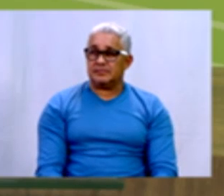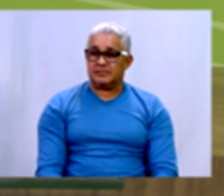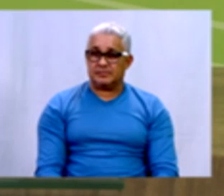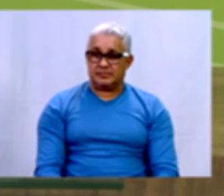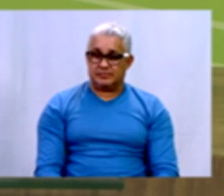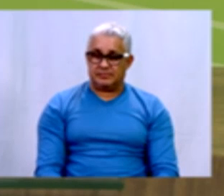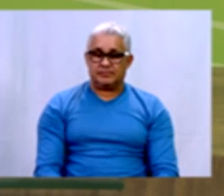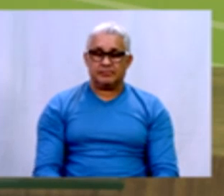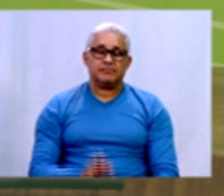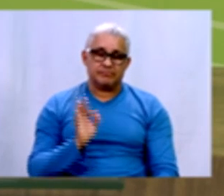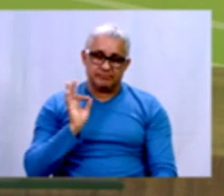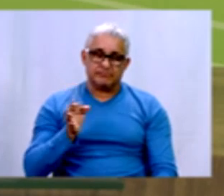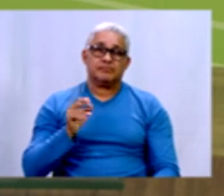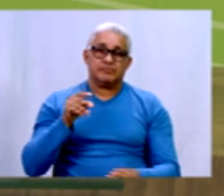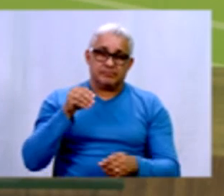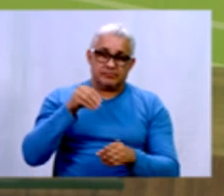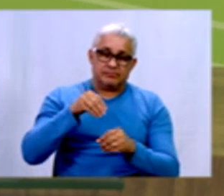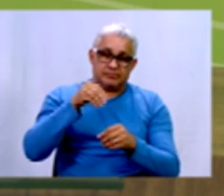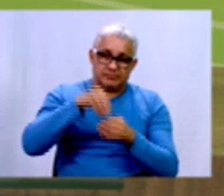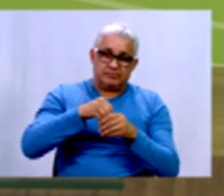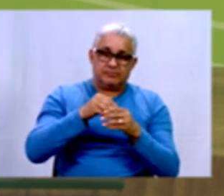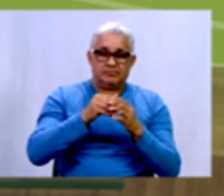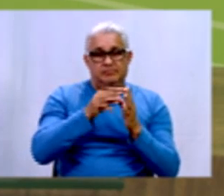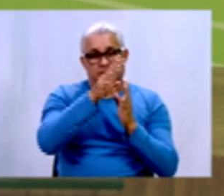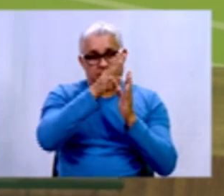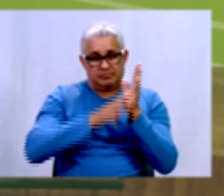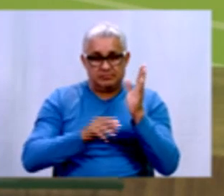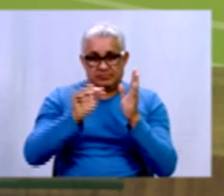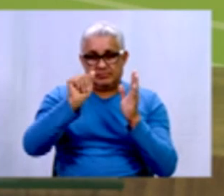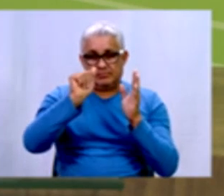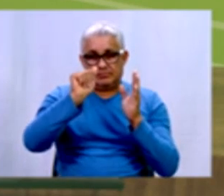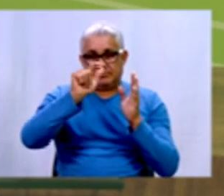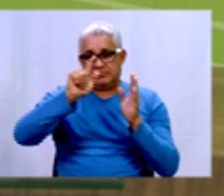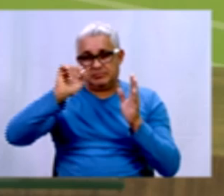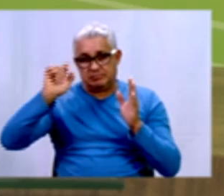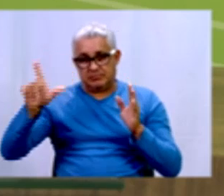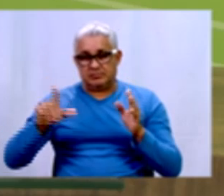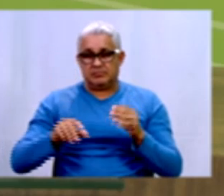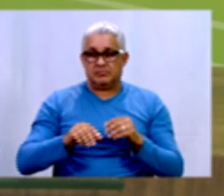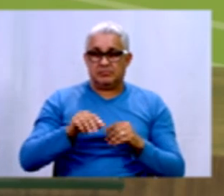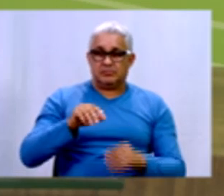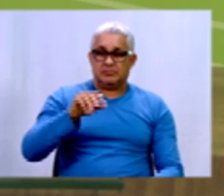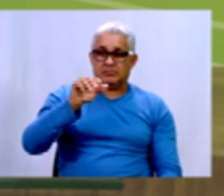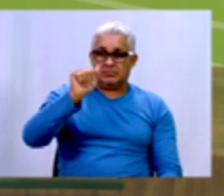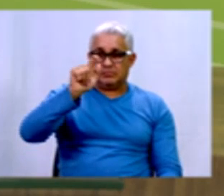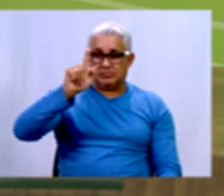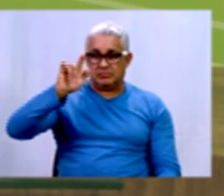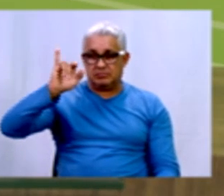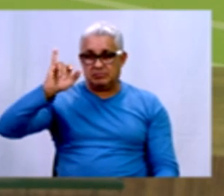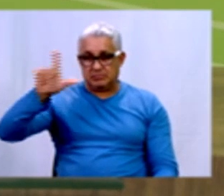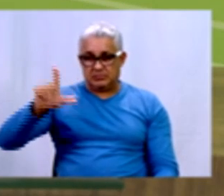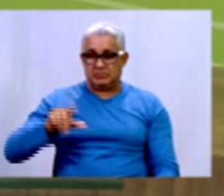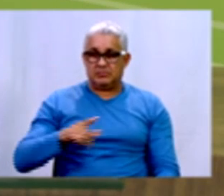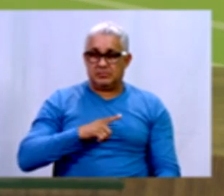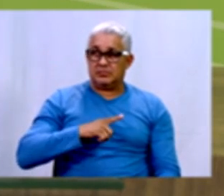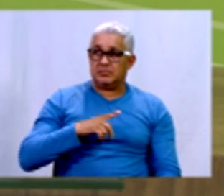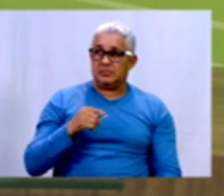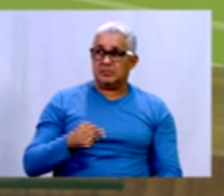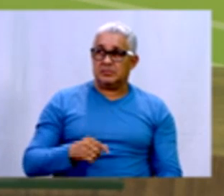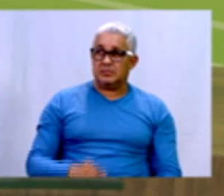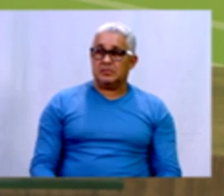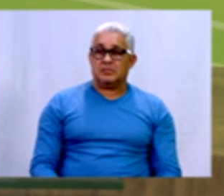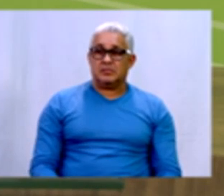Dentro dessa metodologia ágil, né, do Scrum, eu vejo que realmente esses